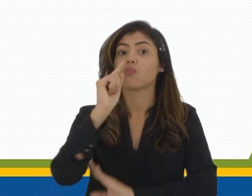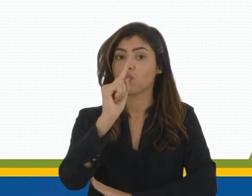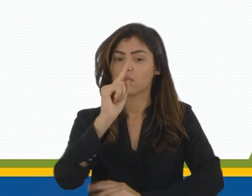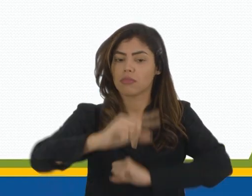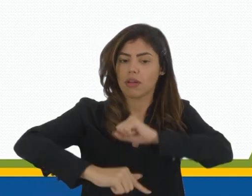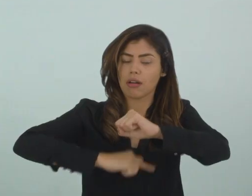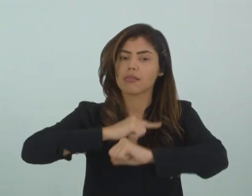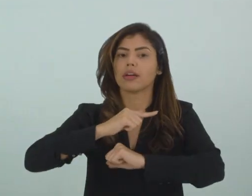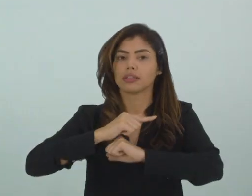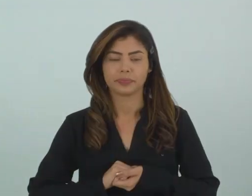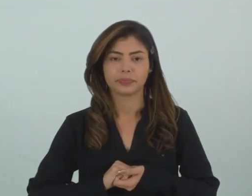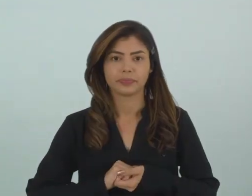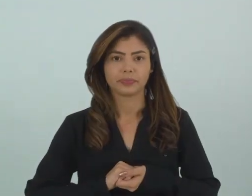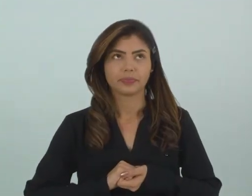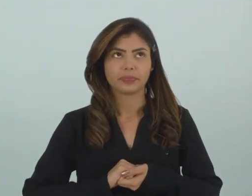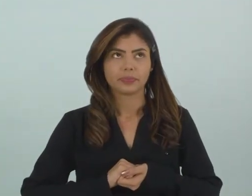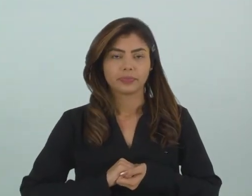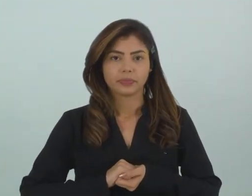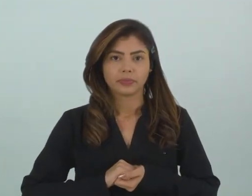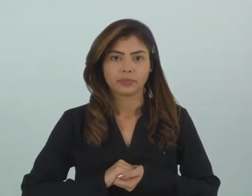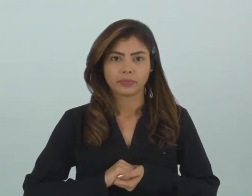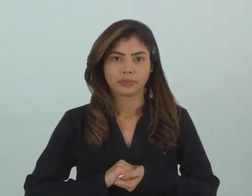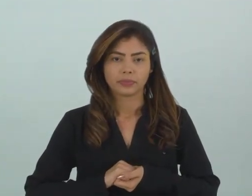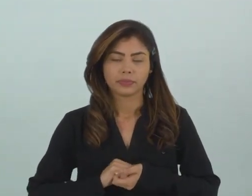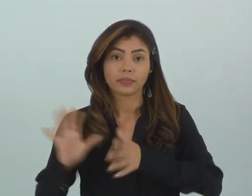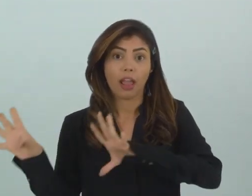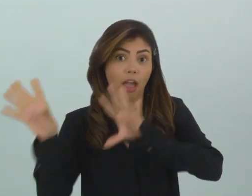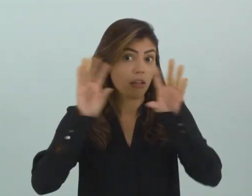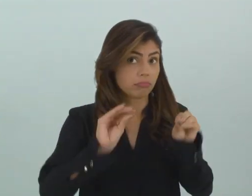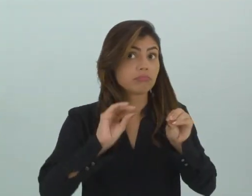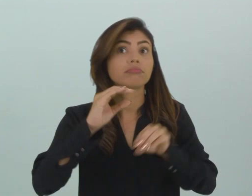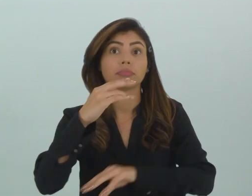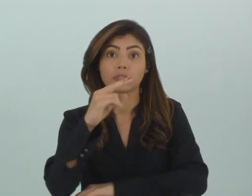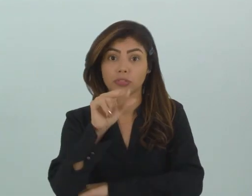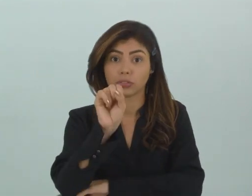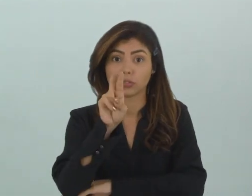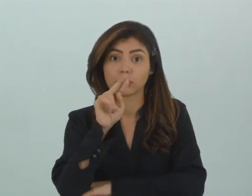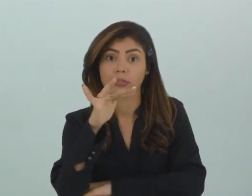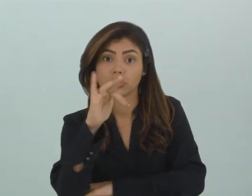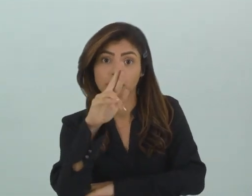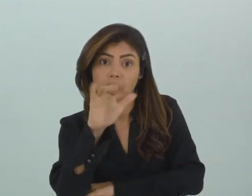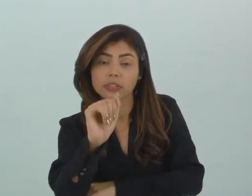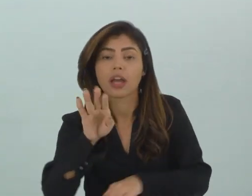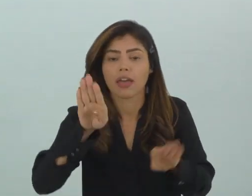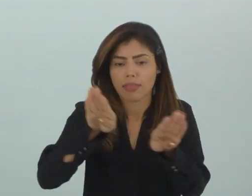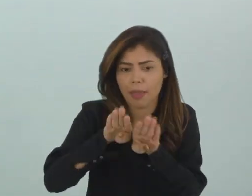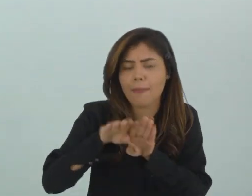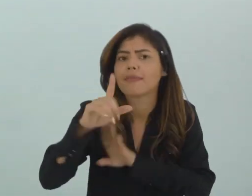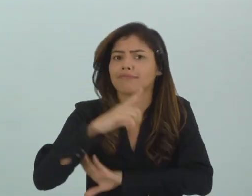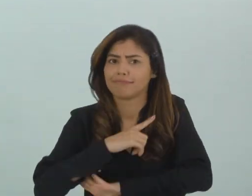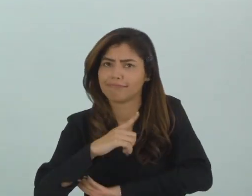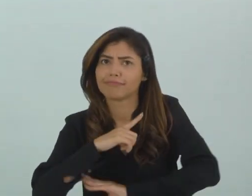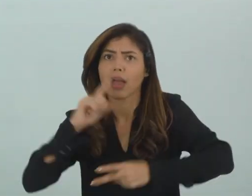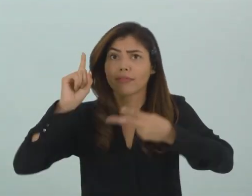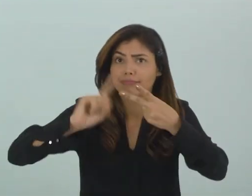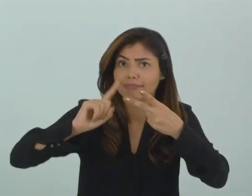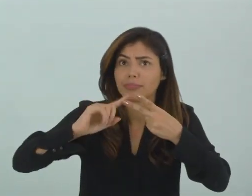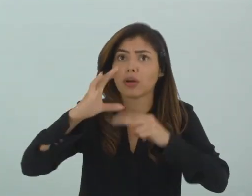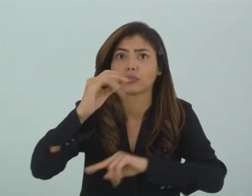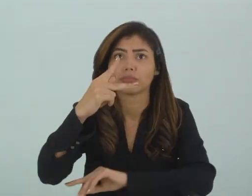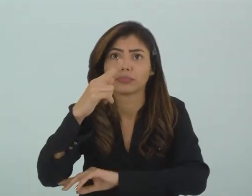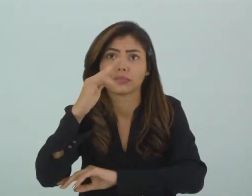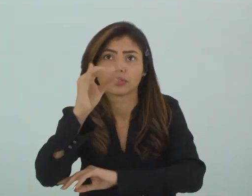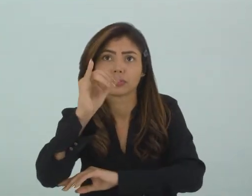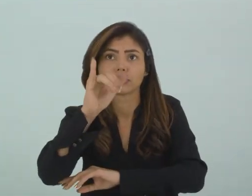átomo de oxigênio. Além das substâncias, nós temos os compostos iônicos. Os compostos iônicos, eles são formados quando os